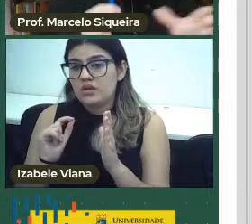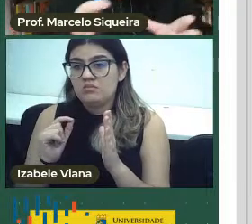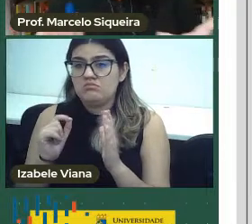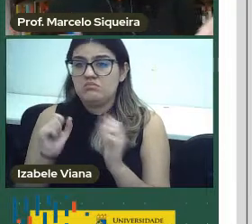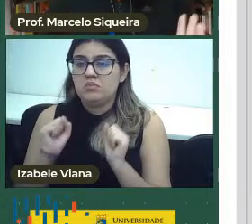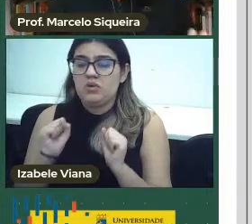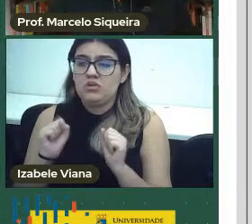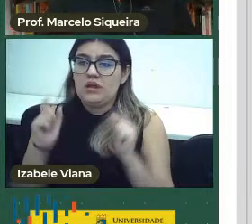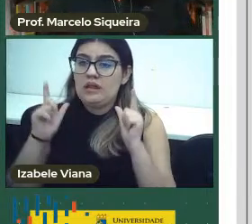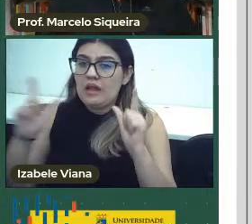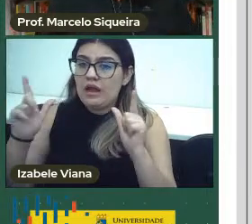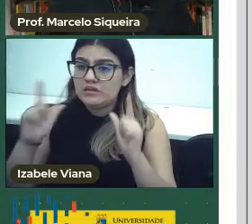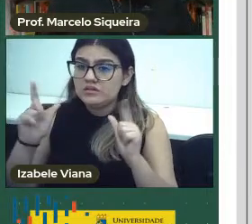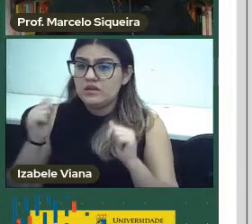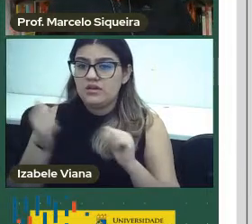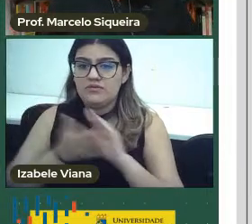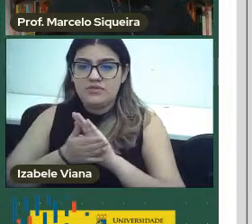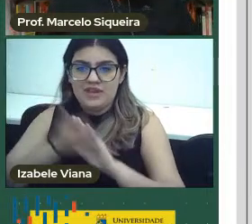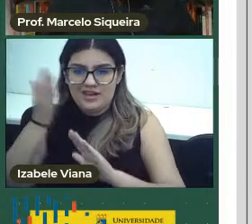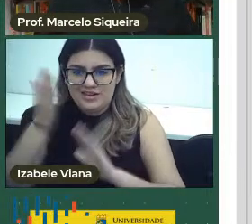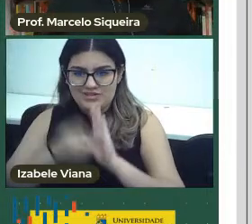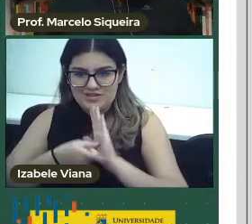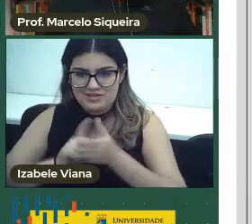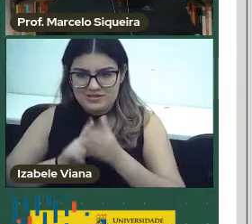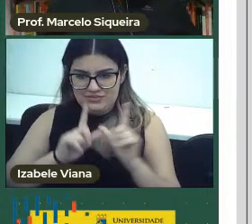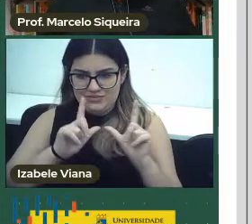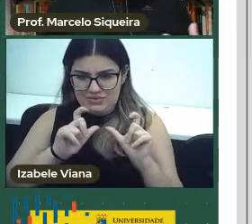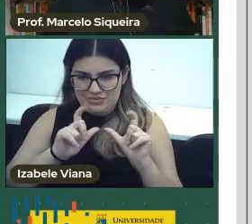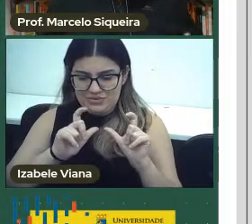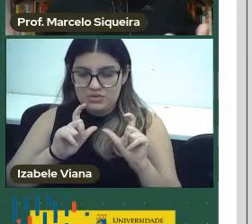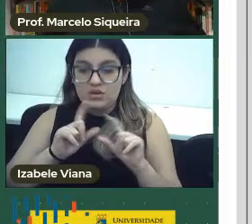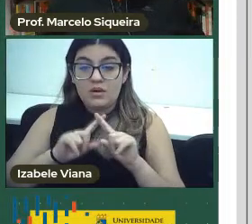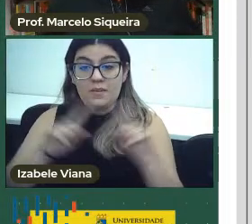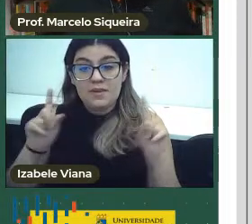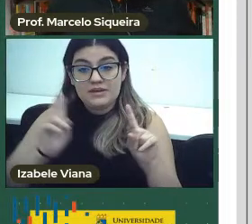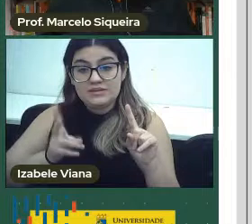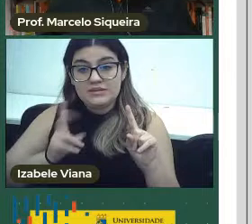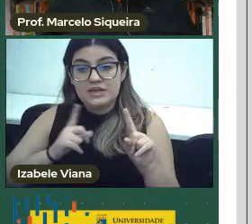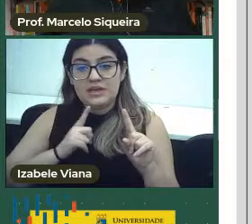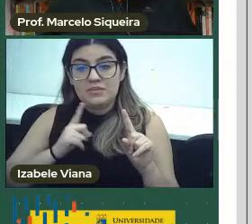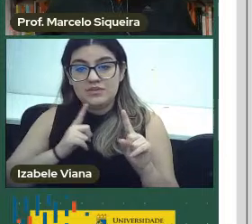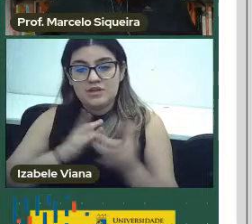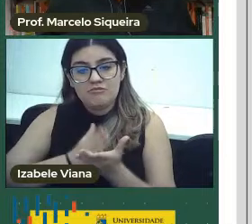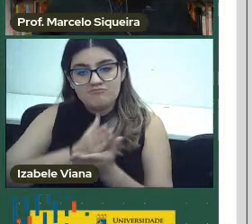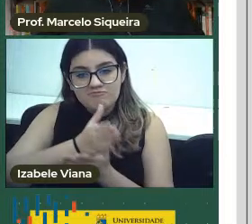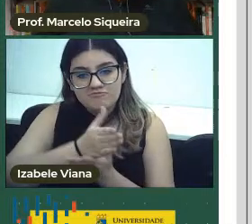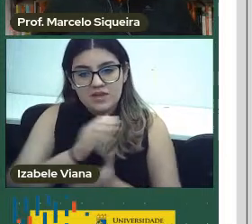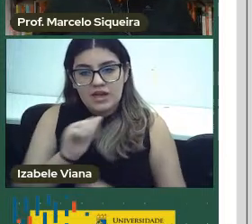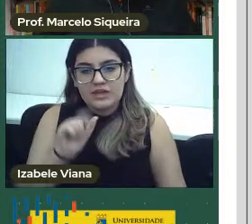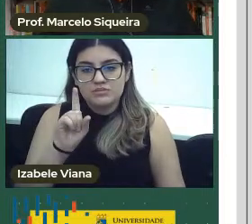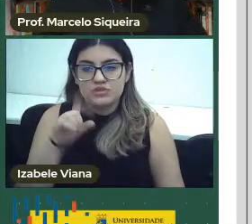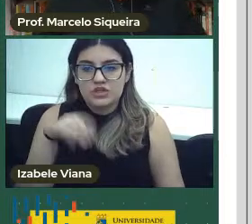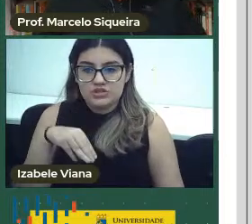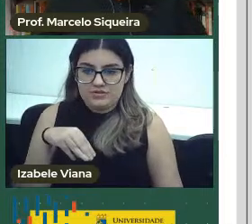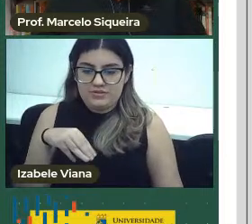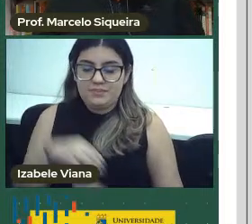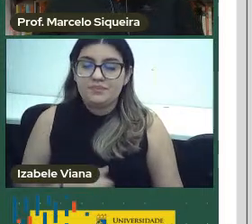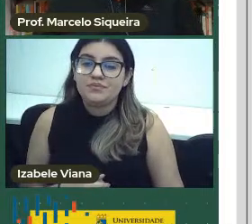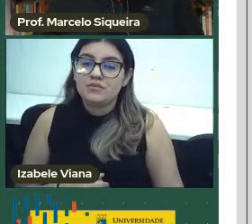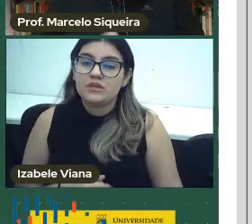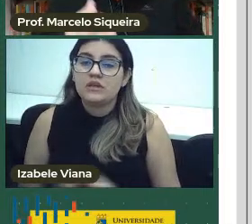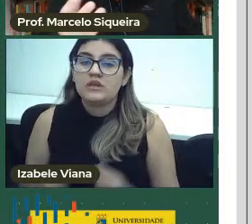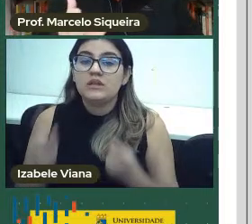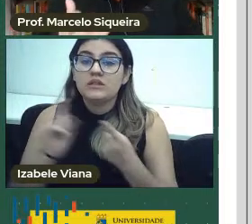viagem, como foi a foto anterior. Mas sempre tem uma dimensão administrativa. Também tem, de